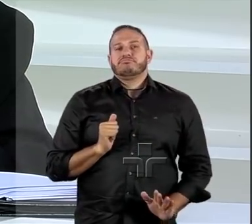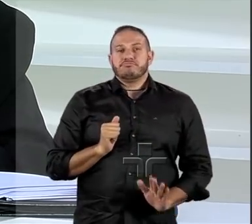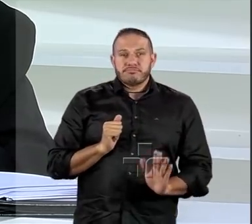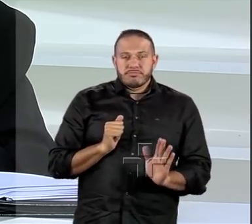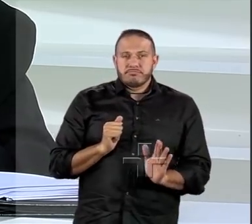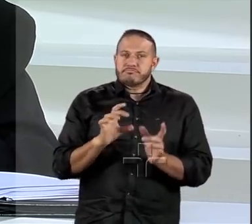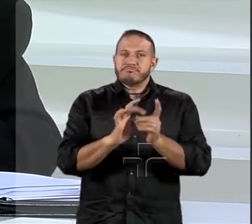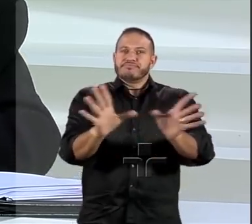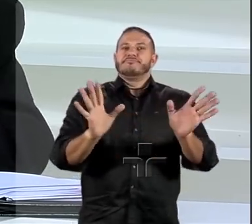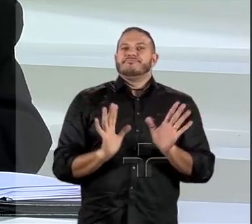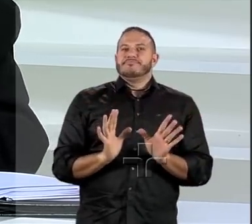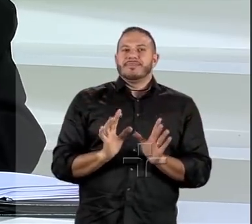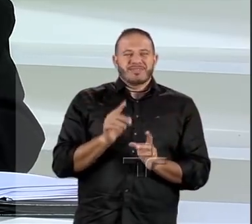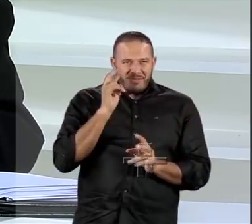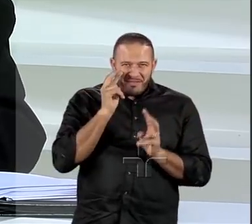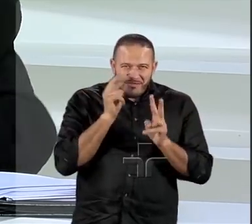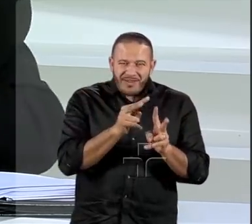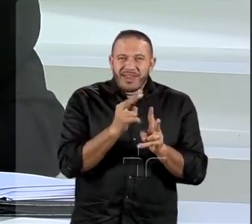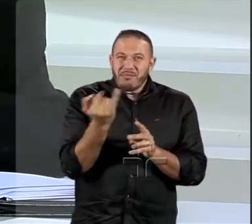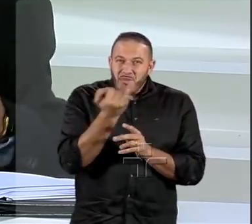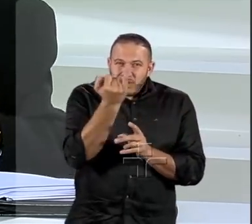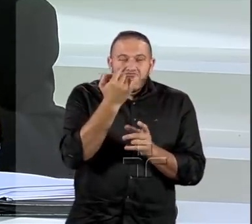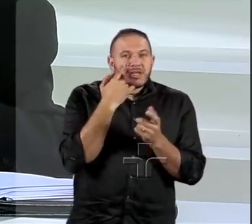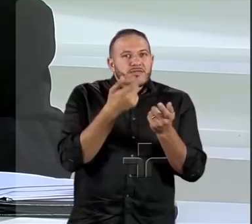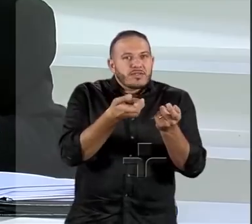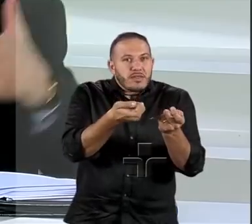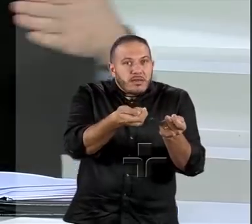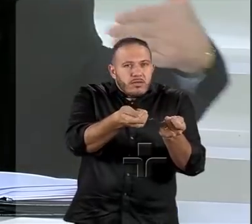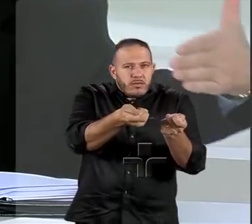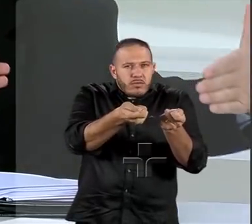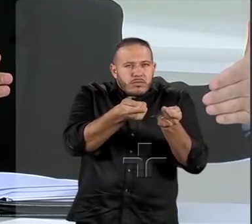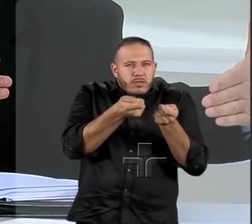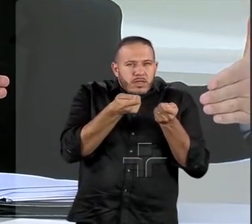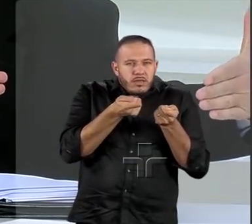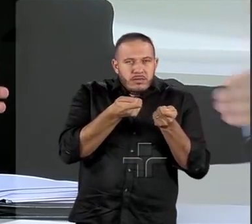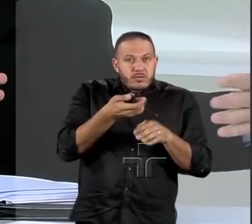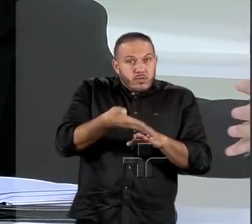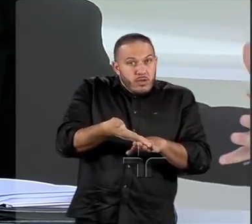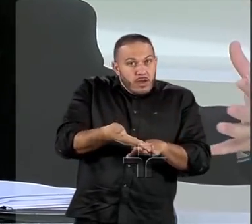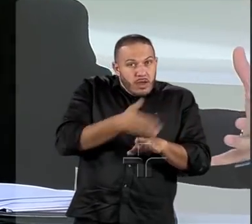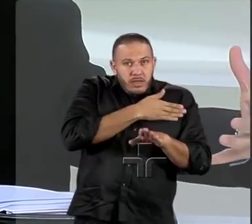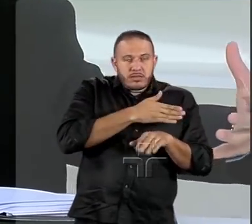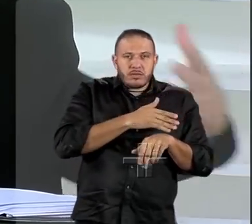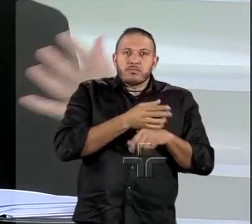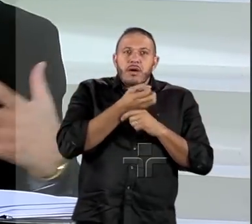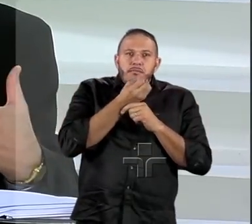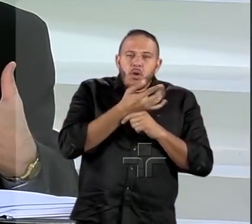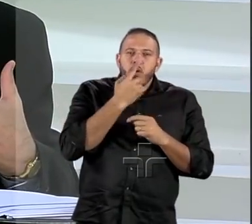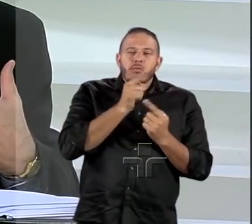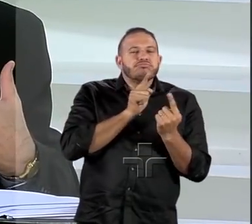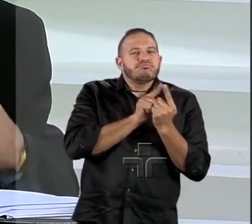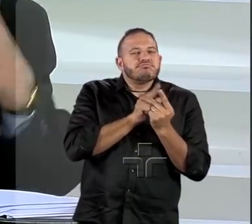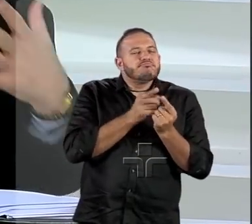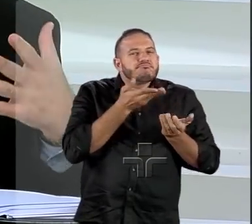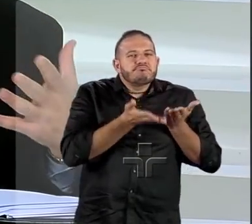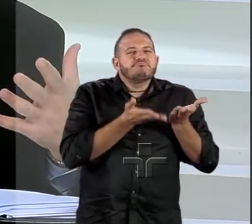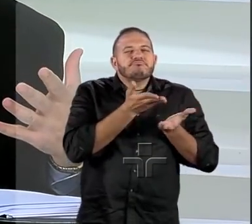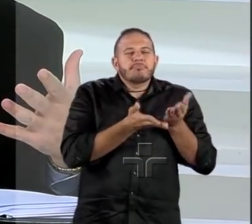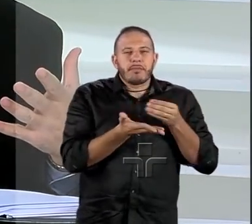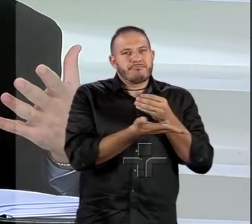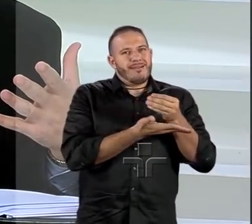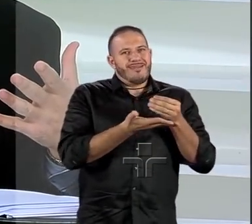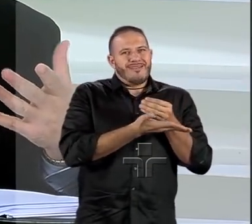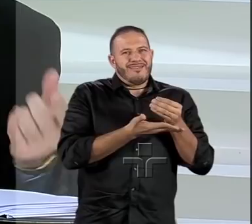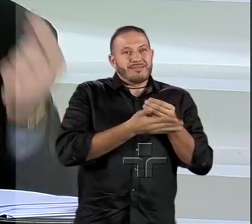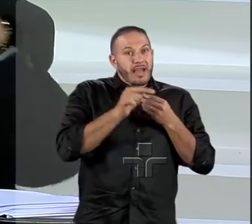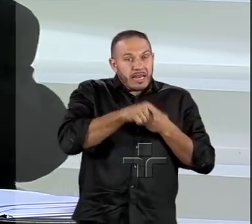a importância de segurar, de conter isso numa boa assistência primária. É aí que nós